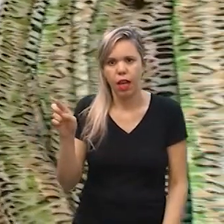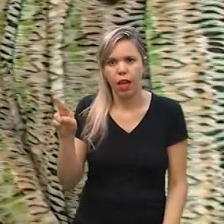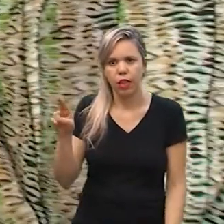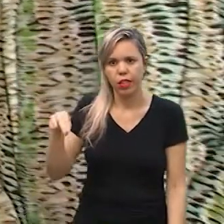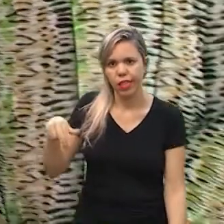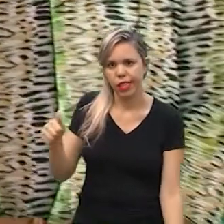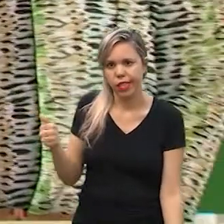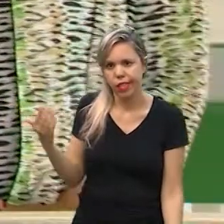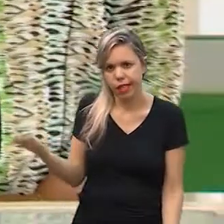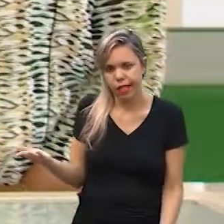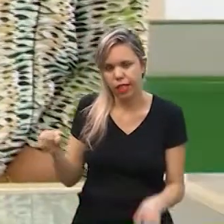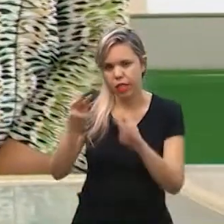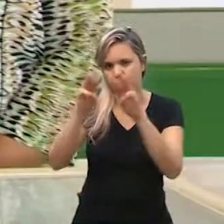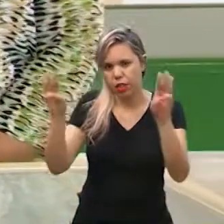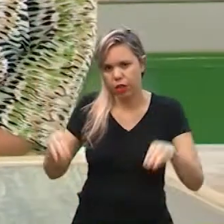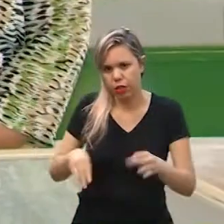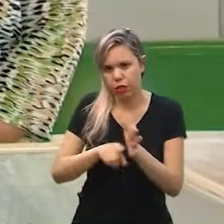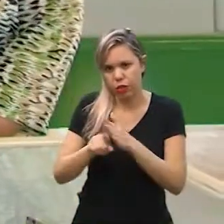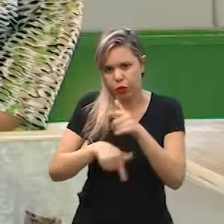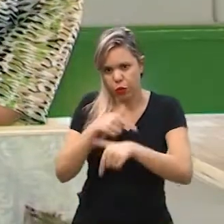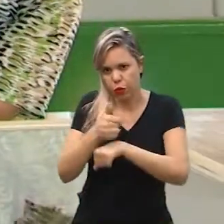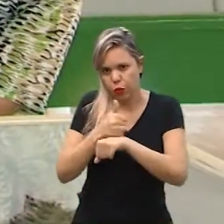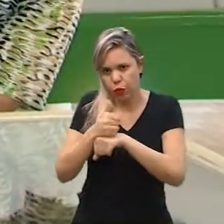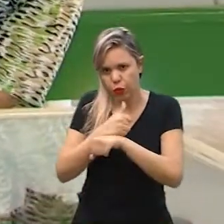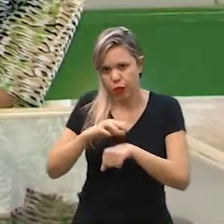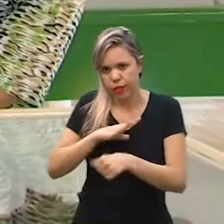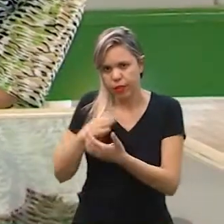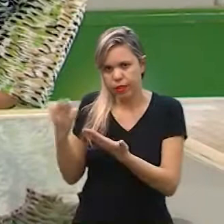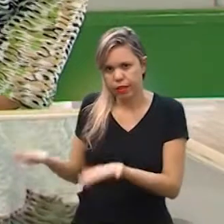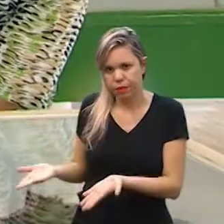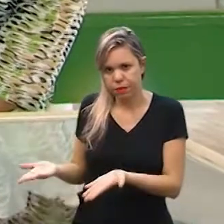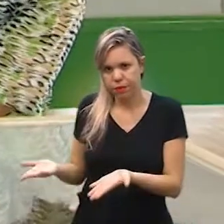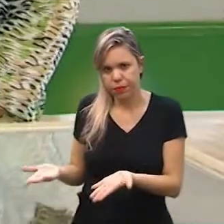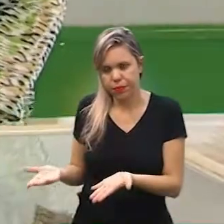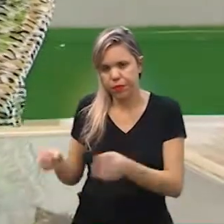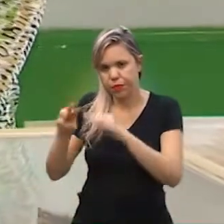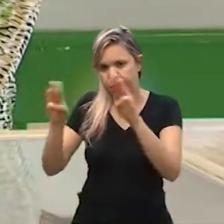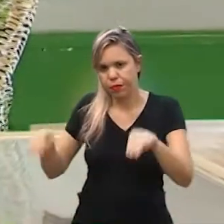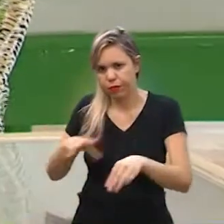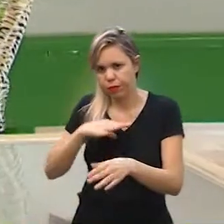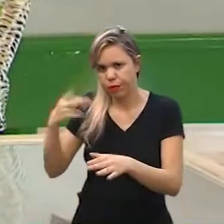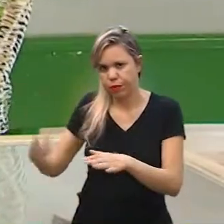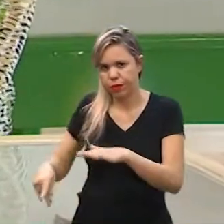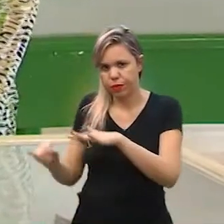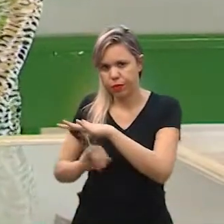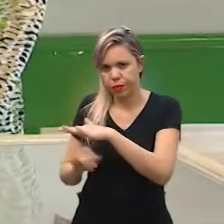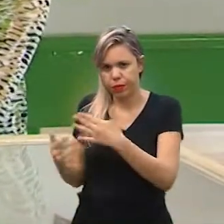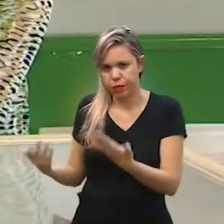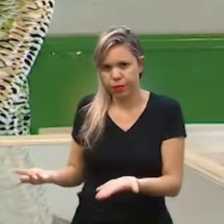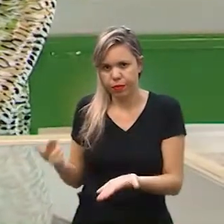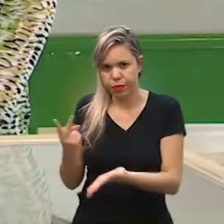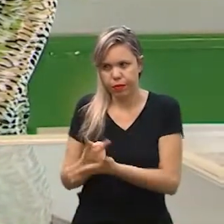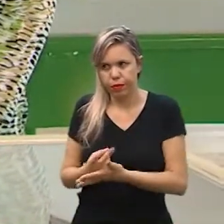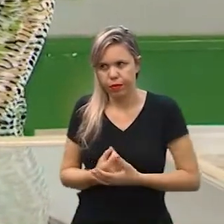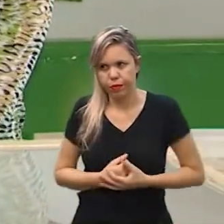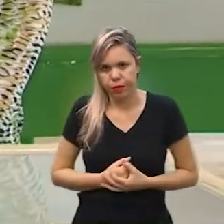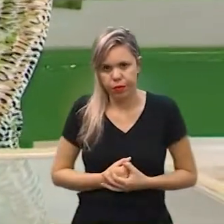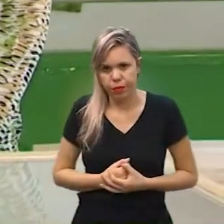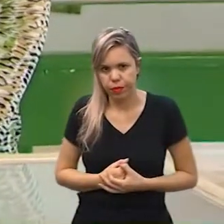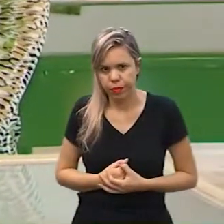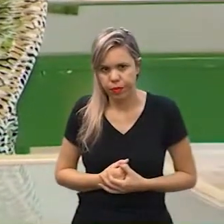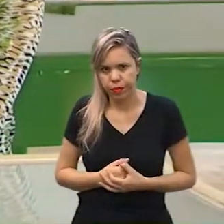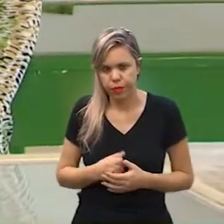que trabalha como museóloga, trabalha aqui no Museu da Cidade. É isso, Adriana? É isso mesmo, e